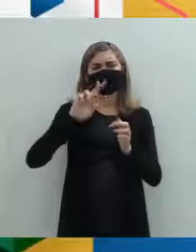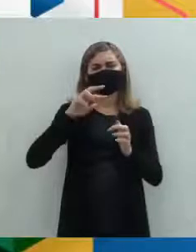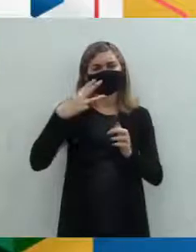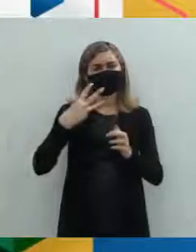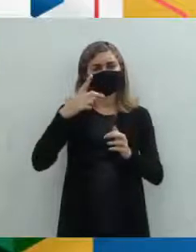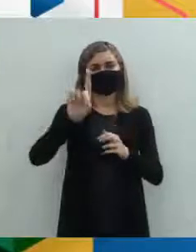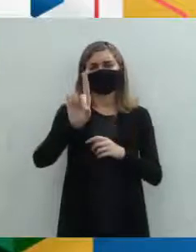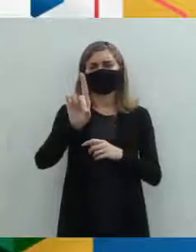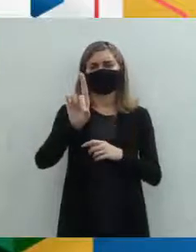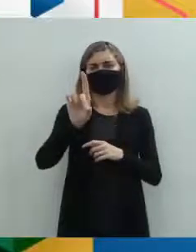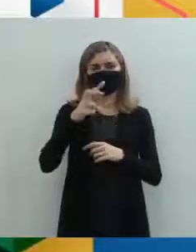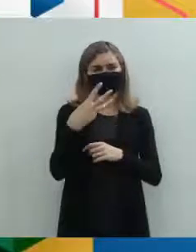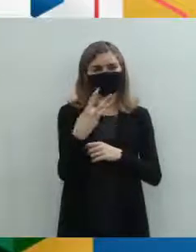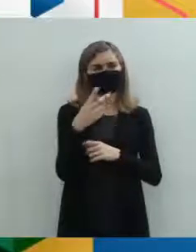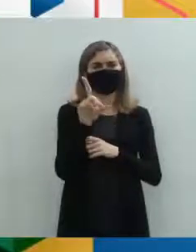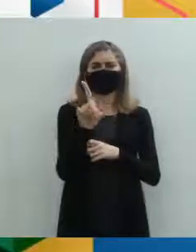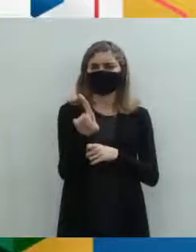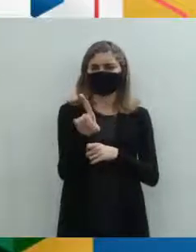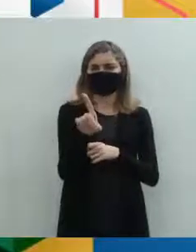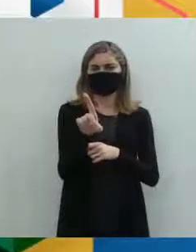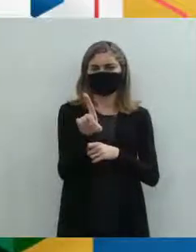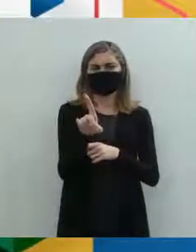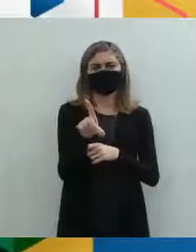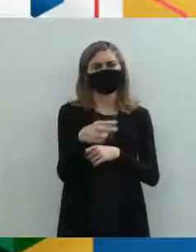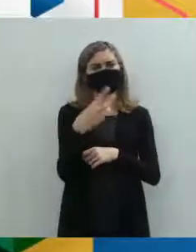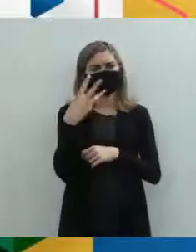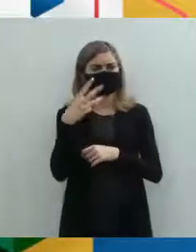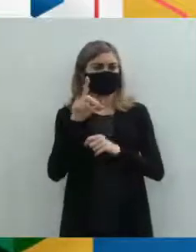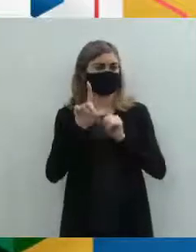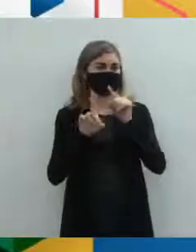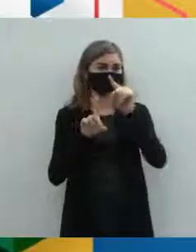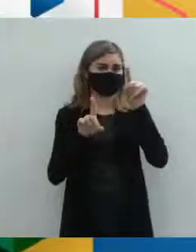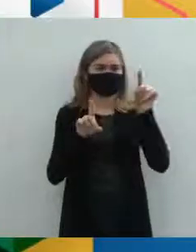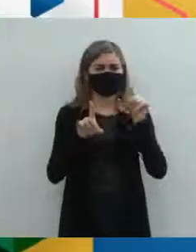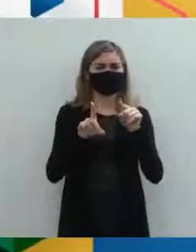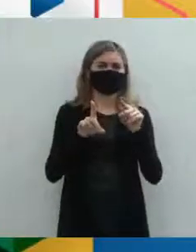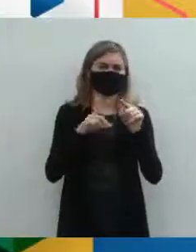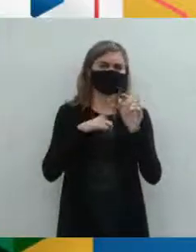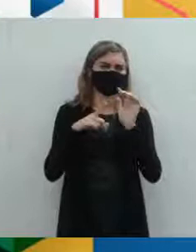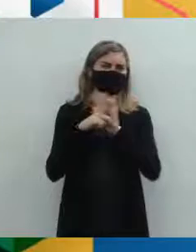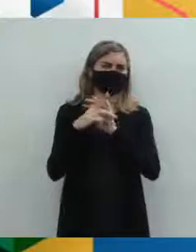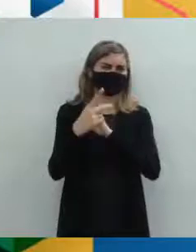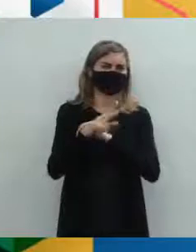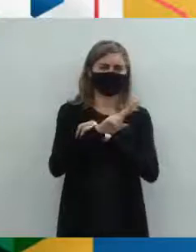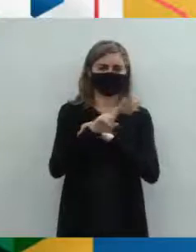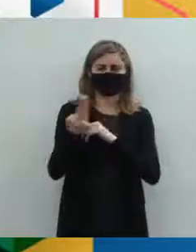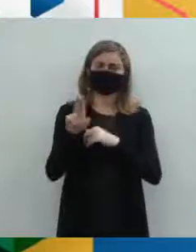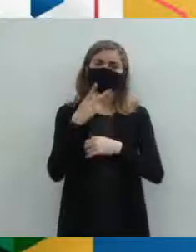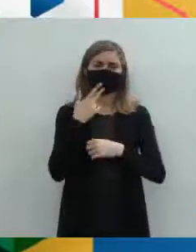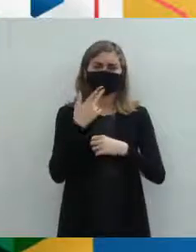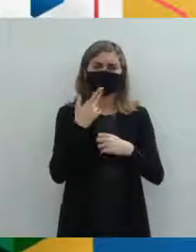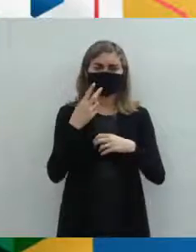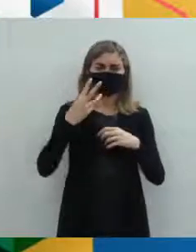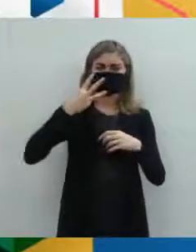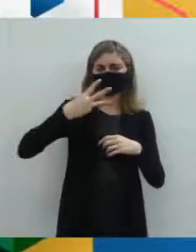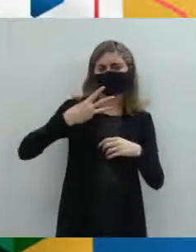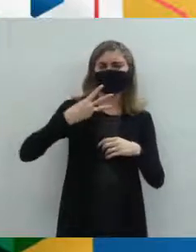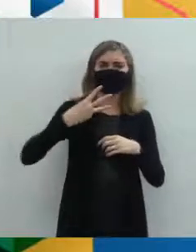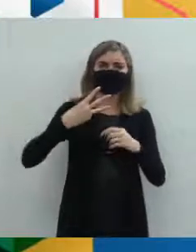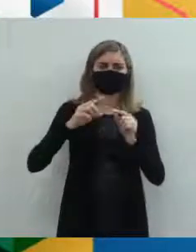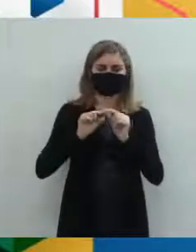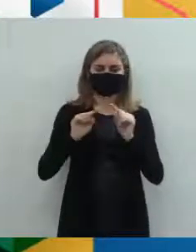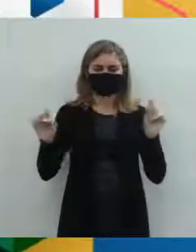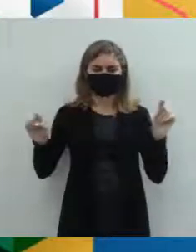tridimensionais. Então, esses objetos tridimensionais, como o próprio nome já diz, tem 3